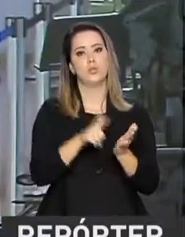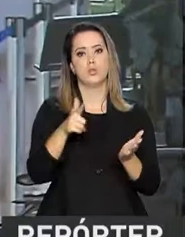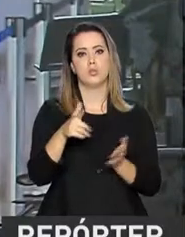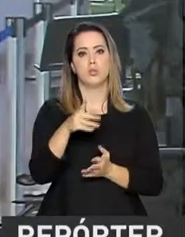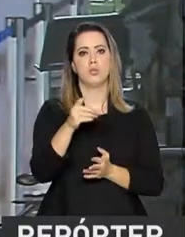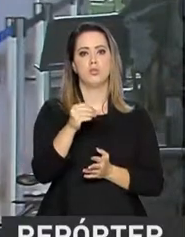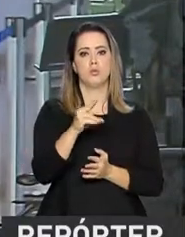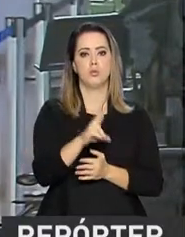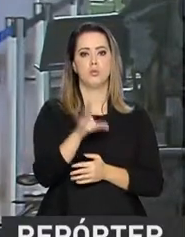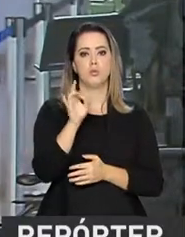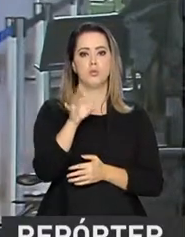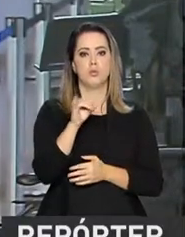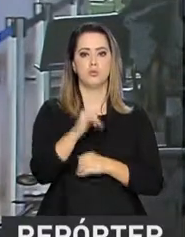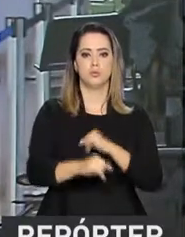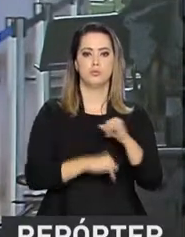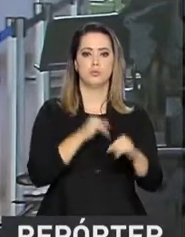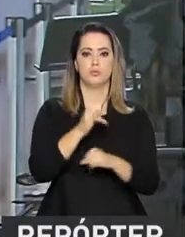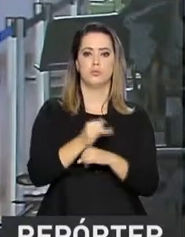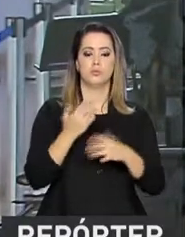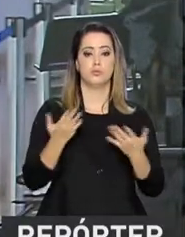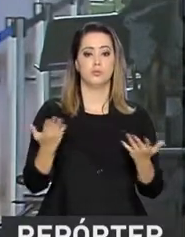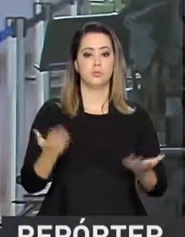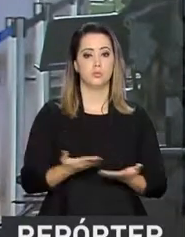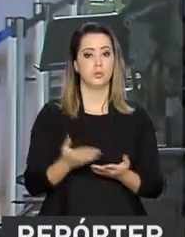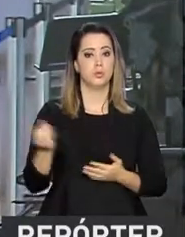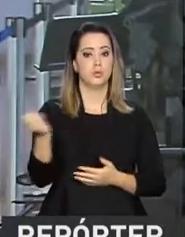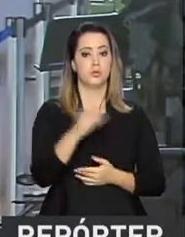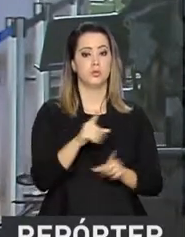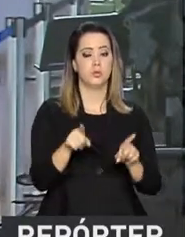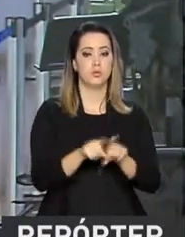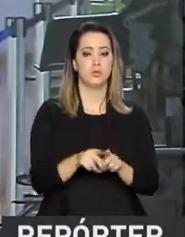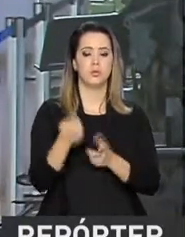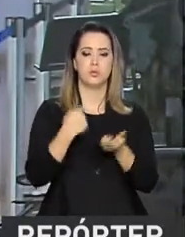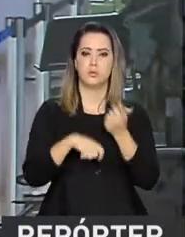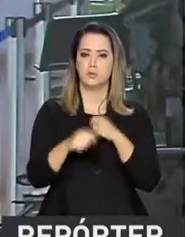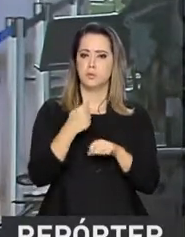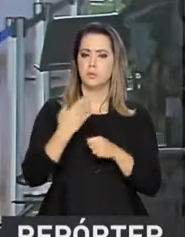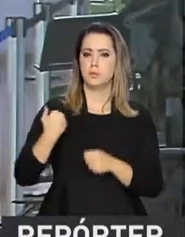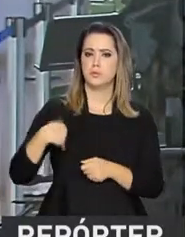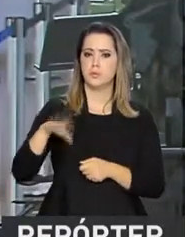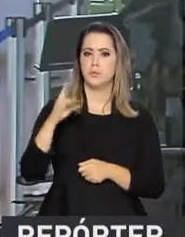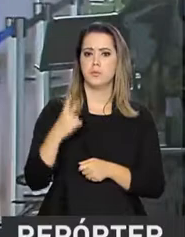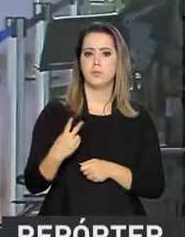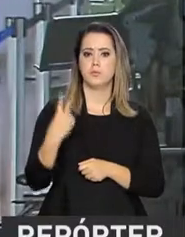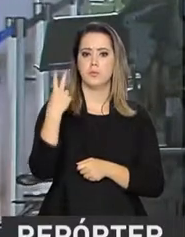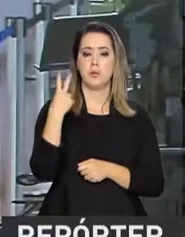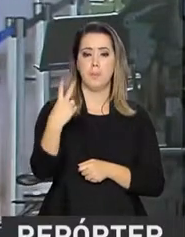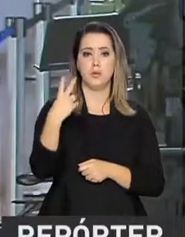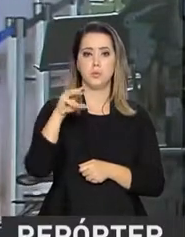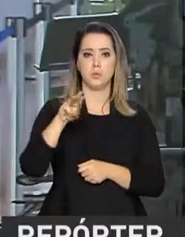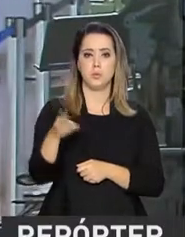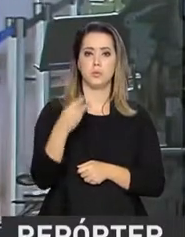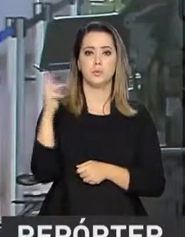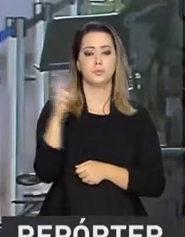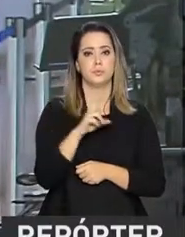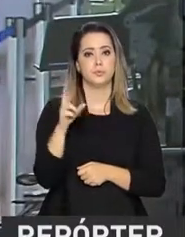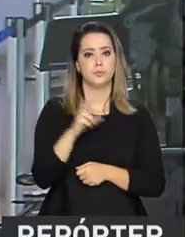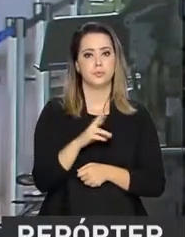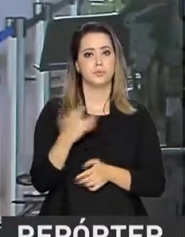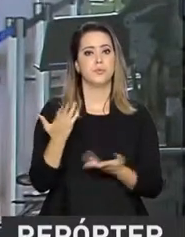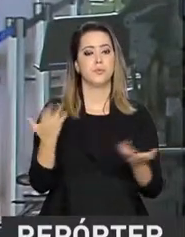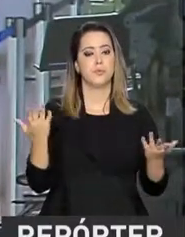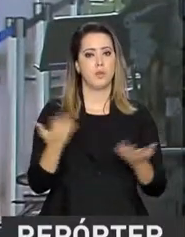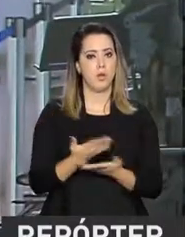segue apenas em meio digital como a medida o governo espera economizar mais de 2 milhões de reais e deixa de